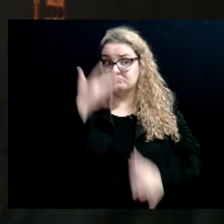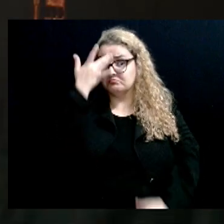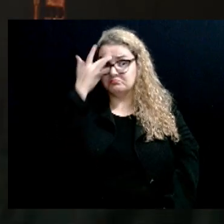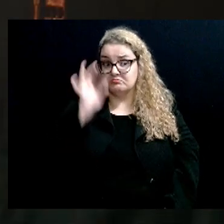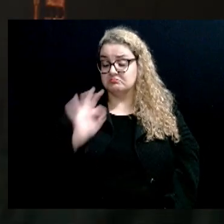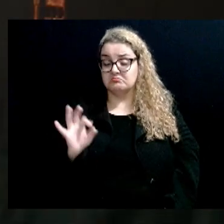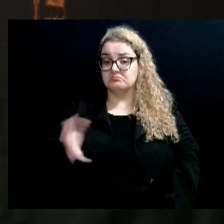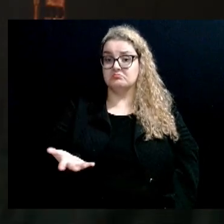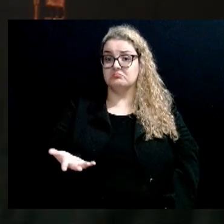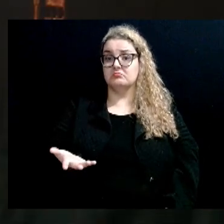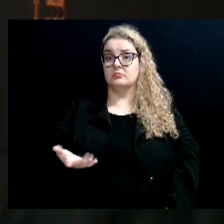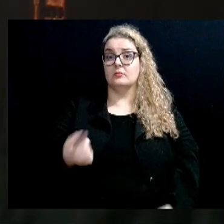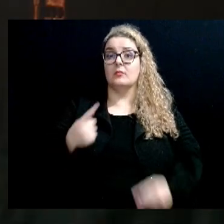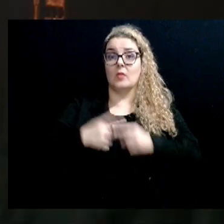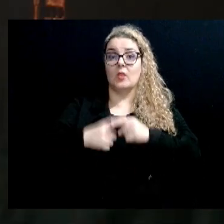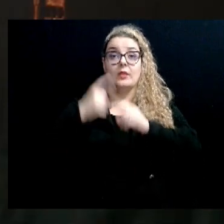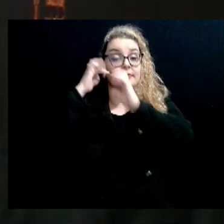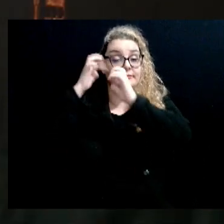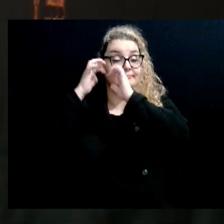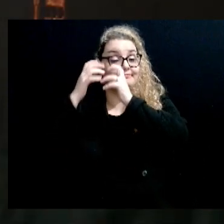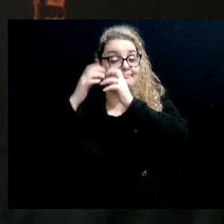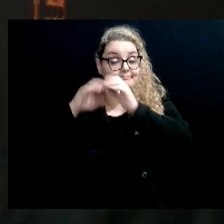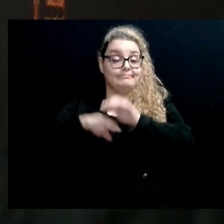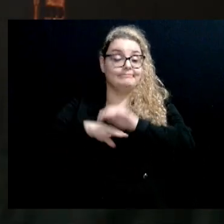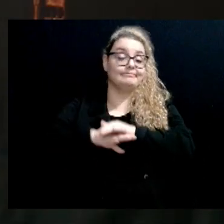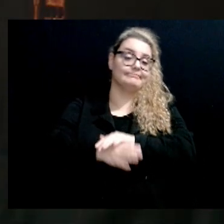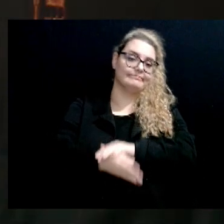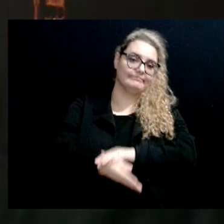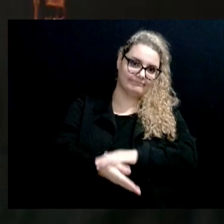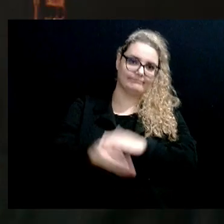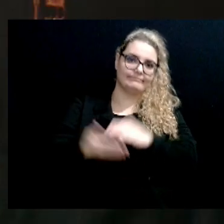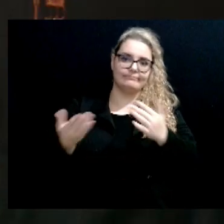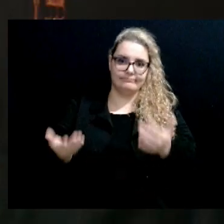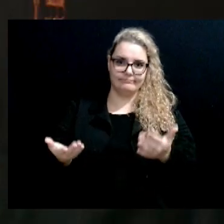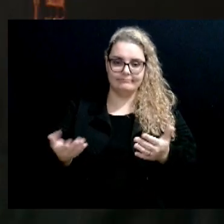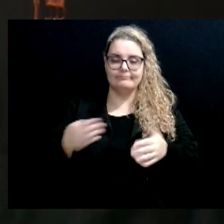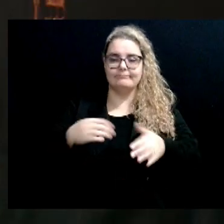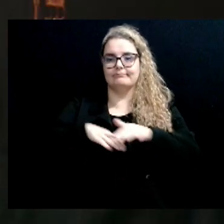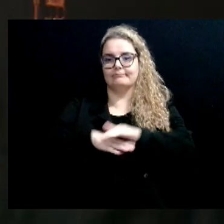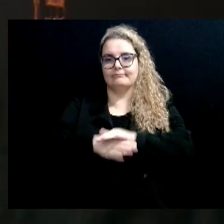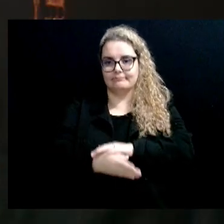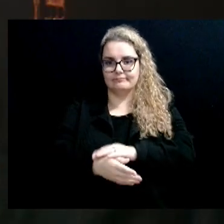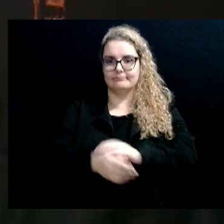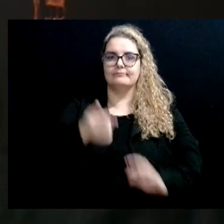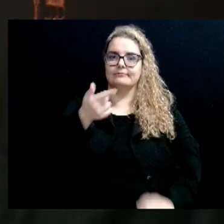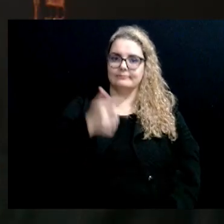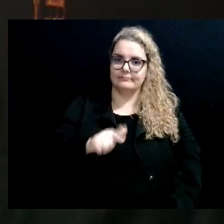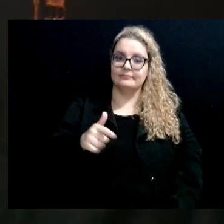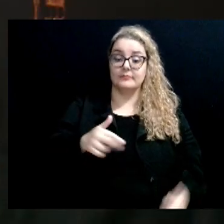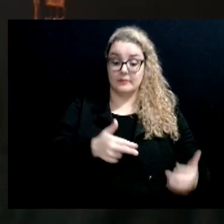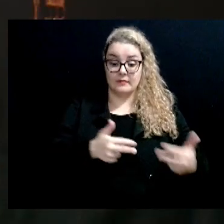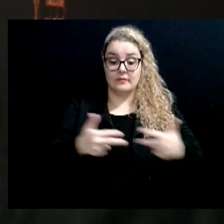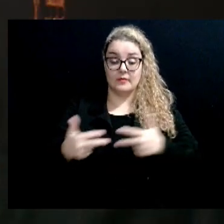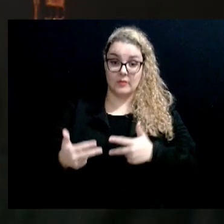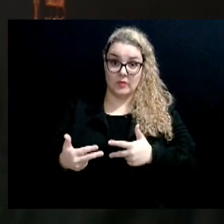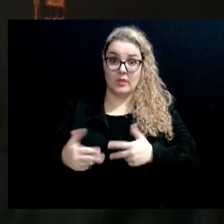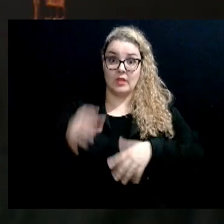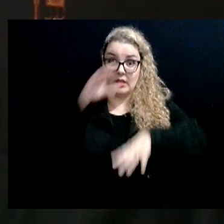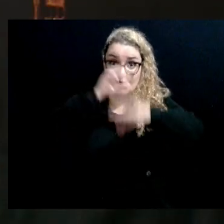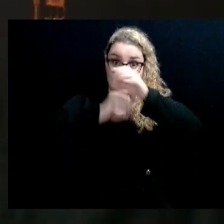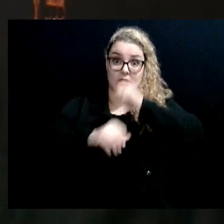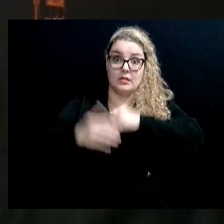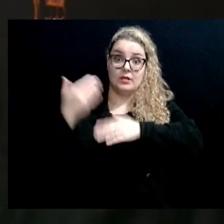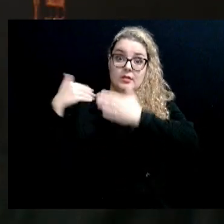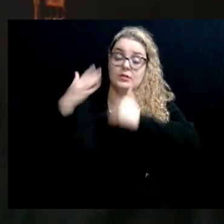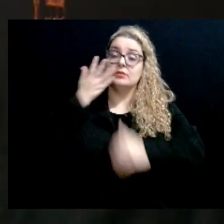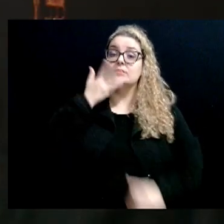o seu cérebro acostumou, né? Acostumou a repetir o padrão que você aprendeu lá na infância. E a